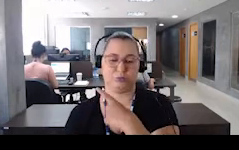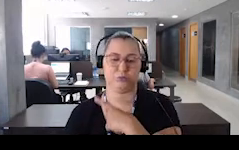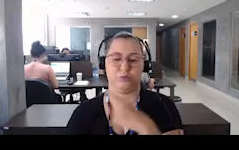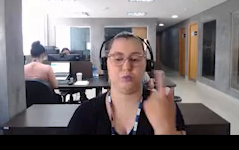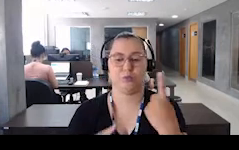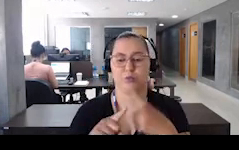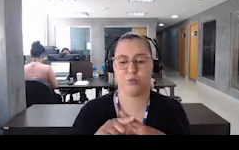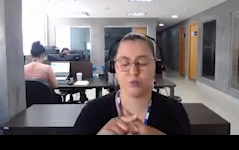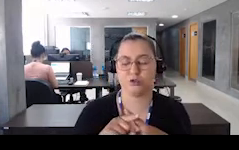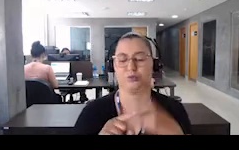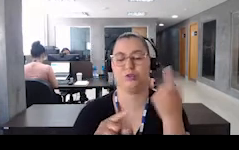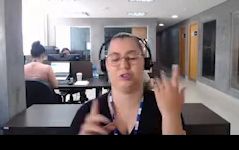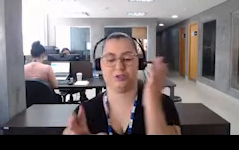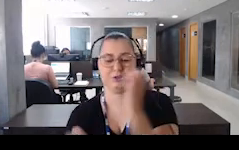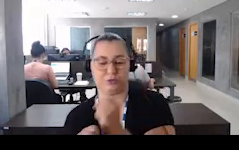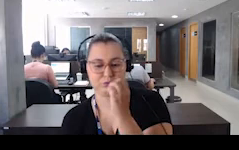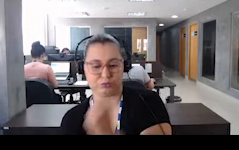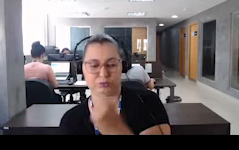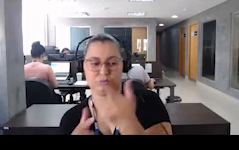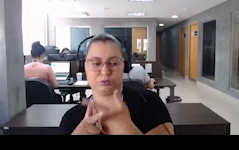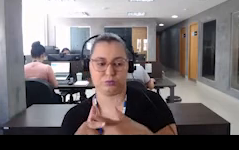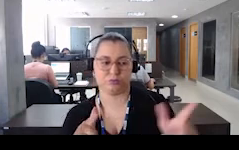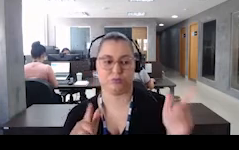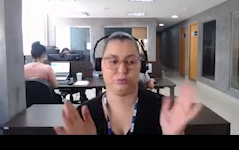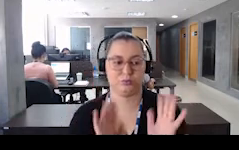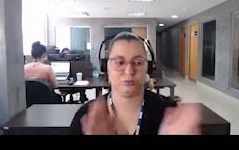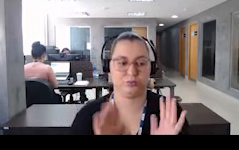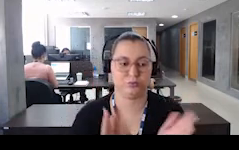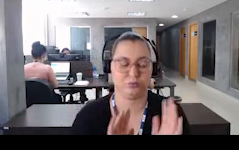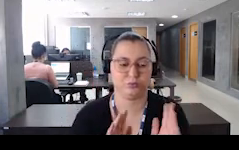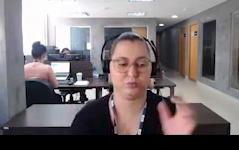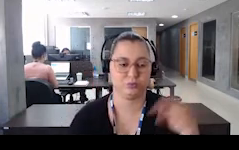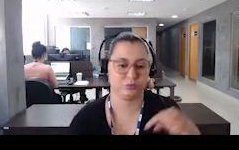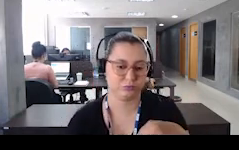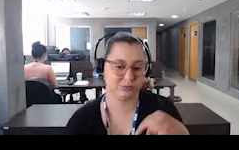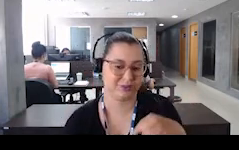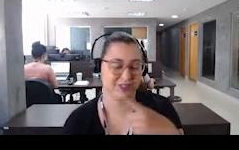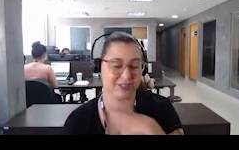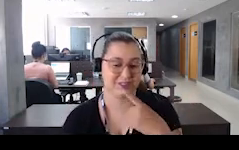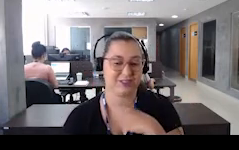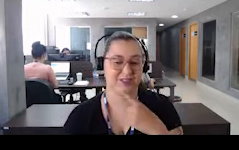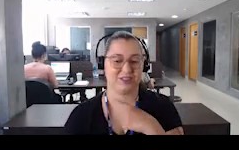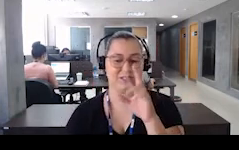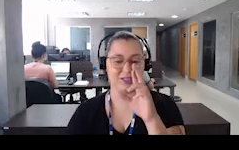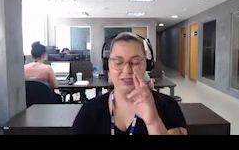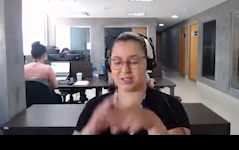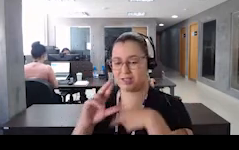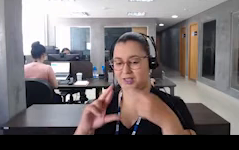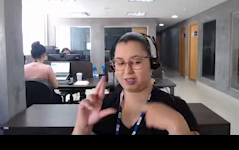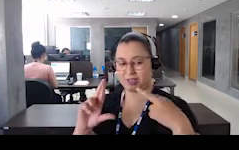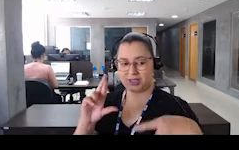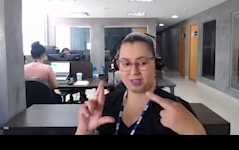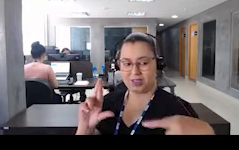soma, divisão, né? A gente poderia ter usado ela, mas como aqui a gente tem resistores, né? Mostrar